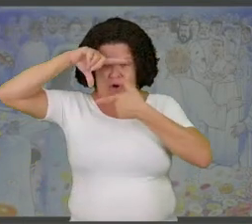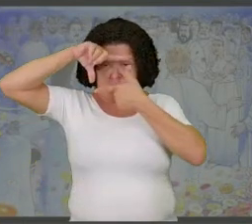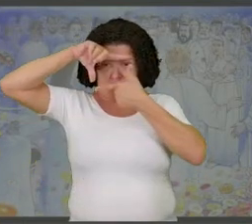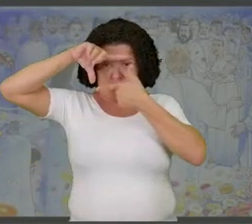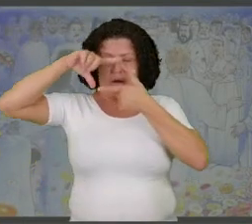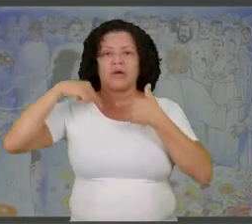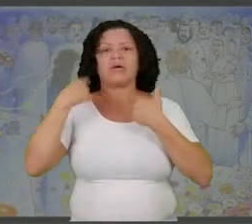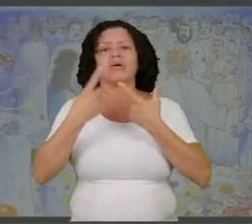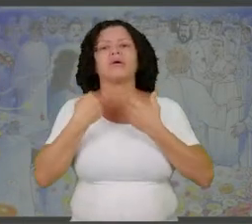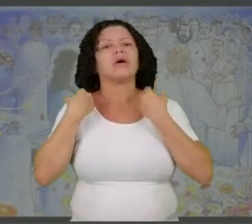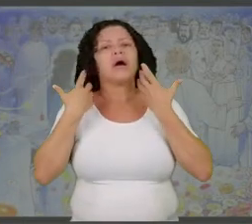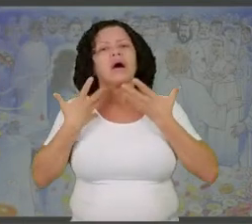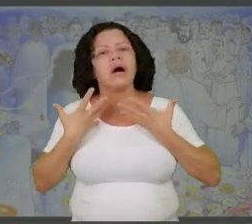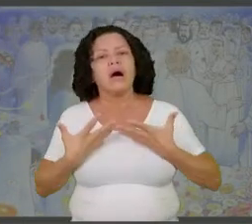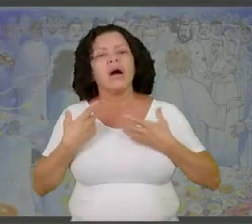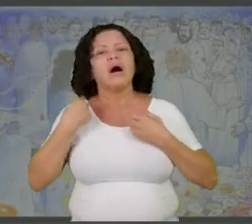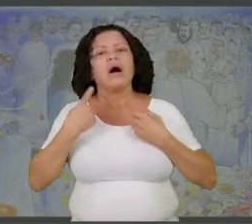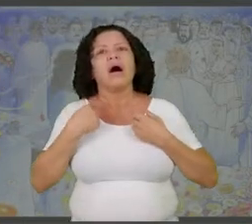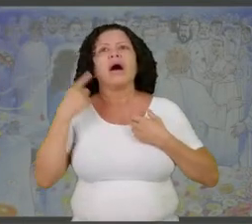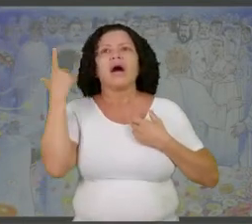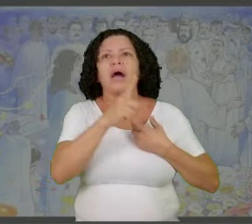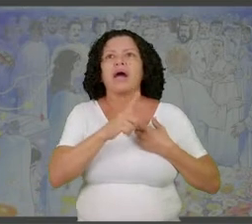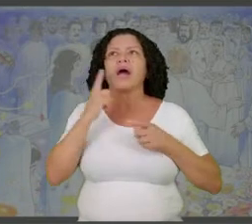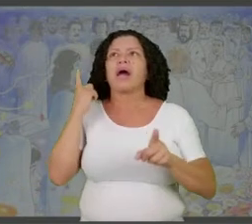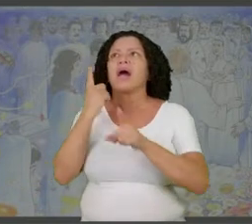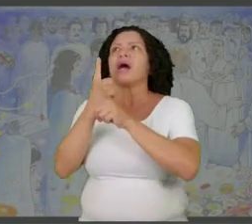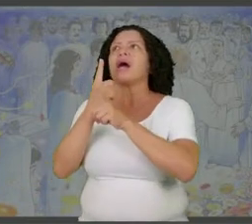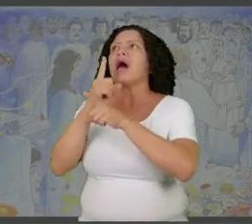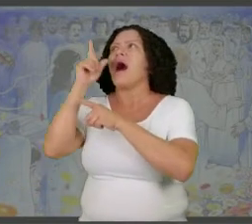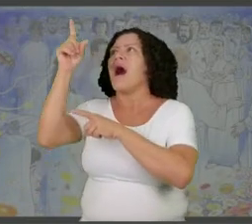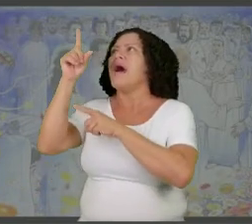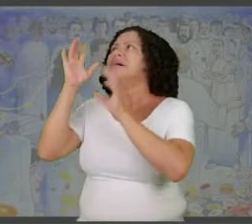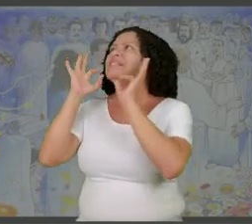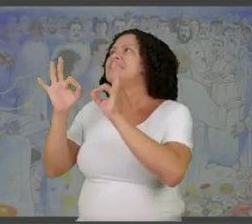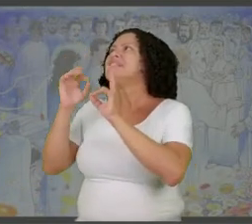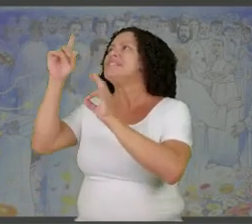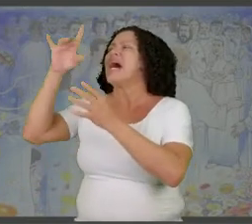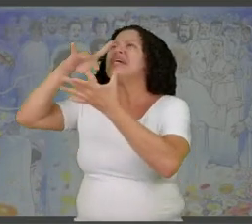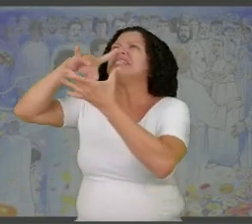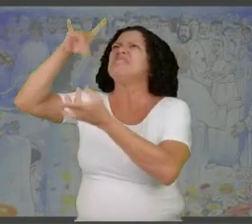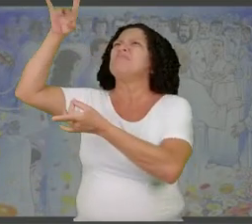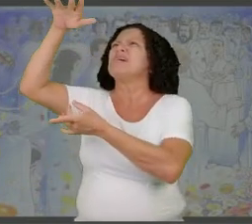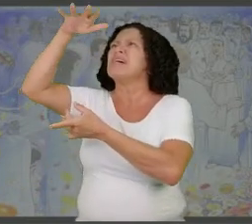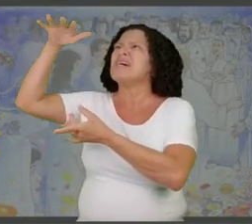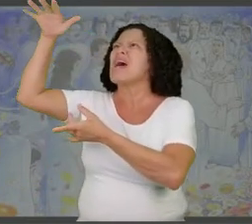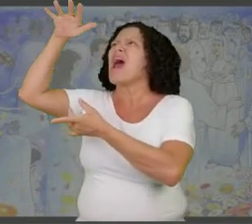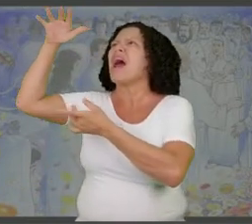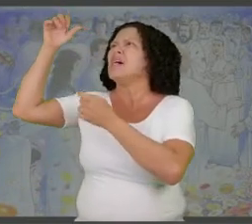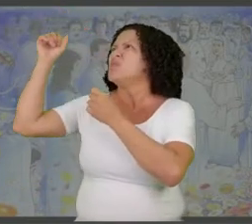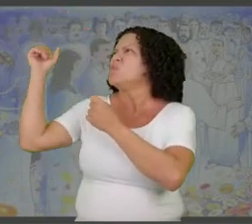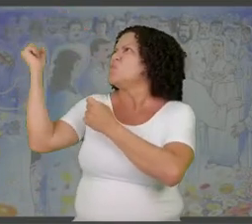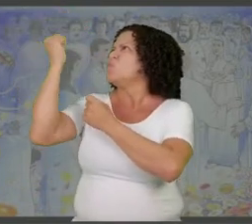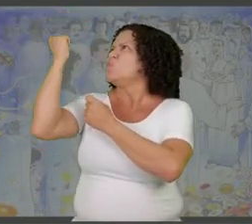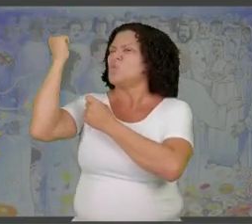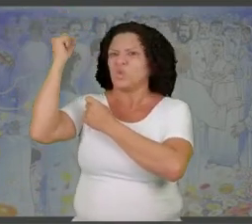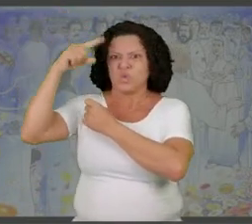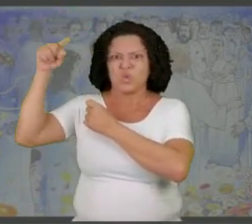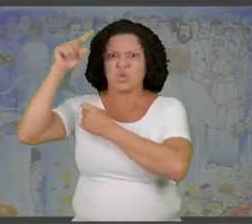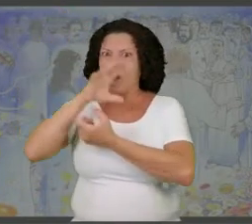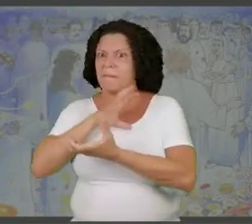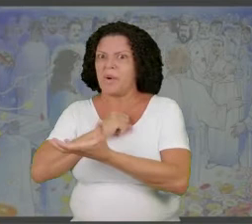até alcançarmos a luz, né? Até alcançarmos aqueles espíritos